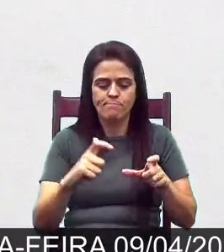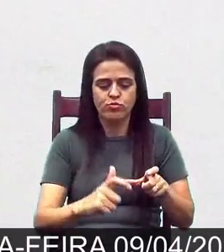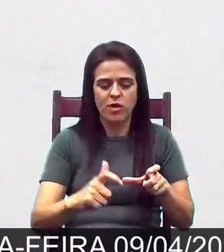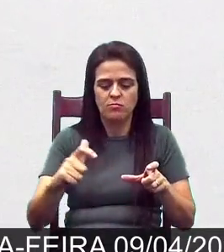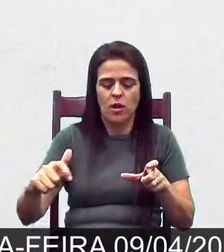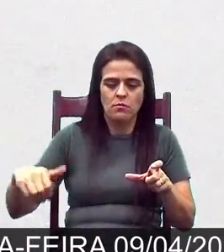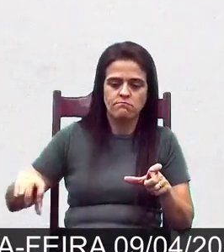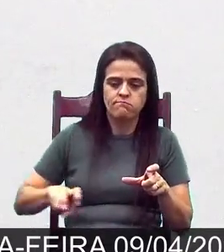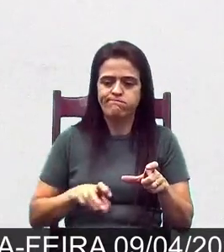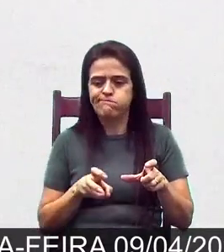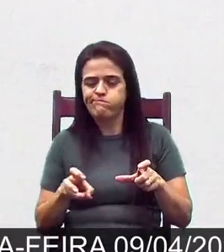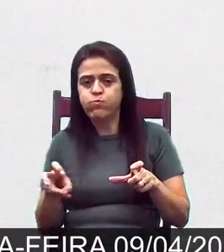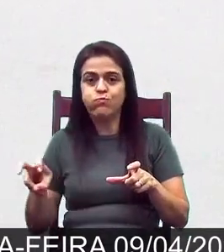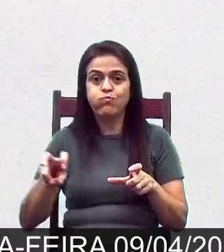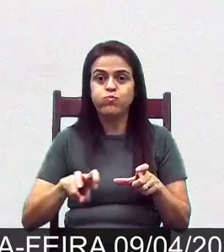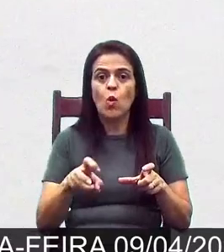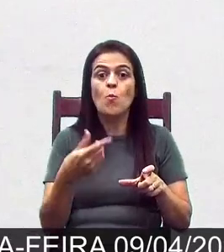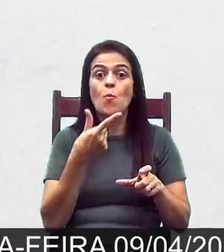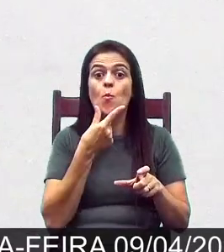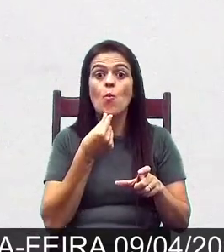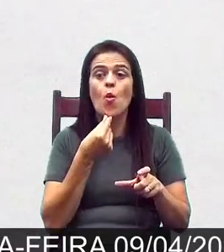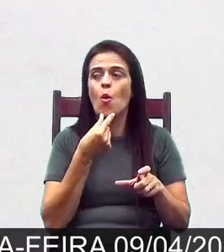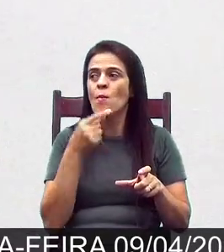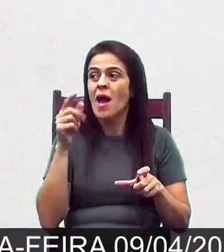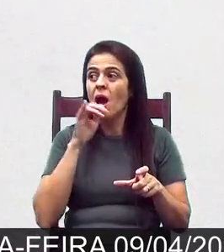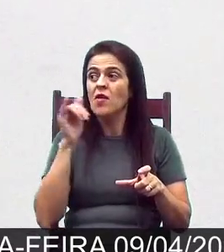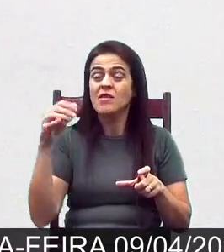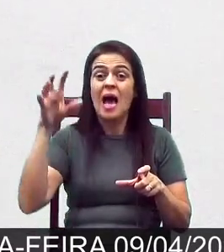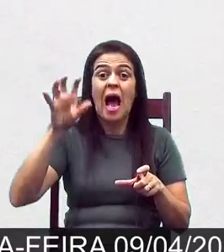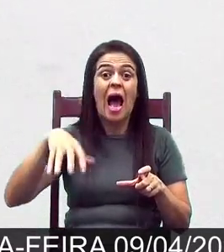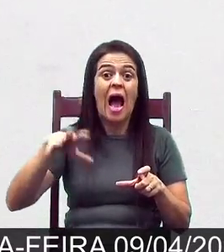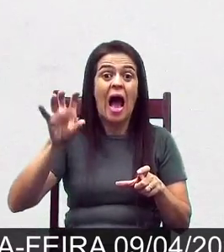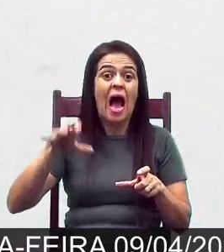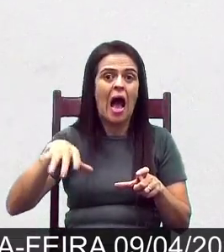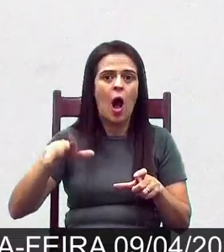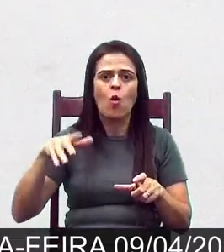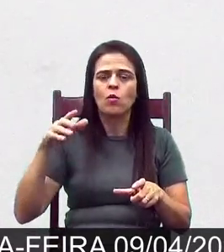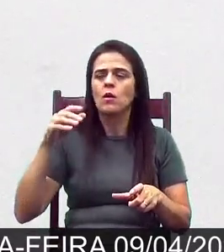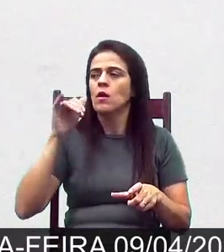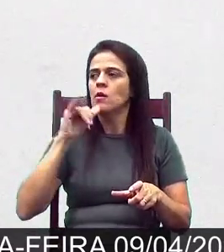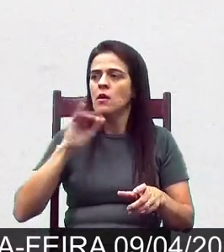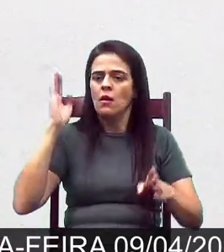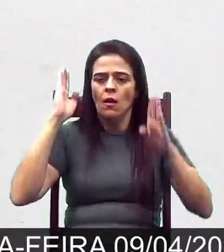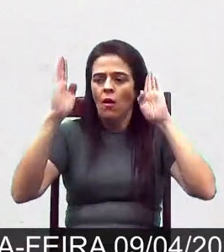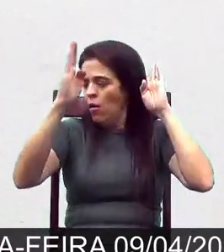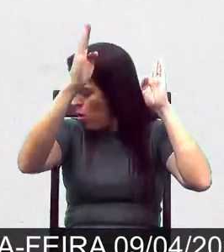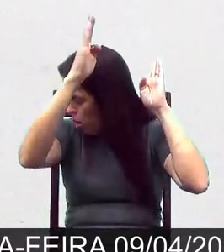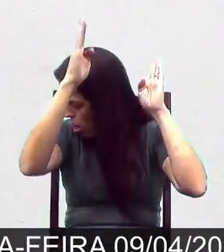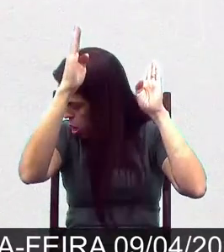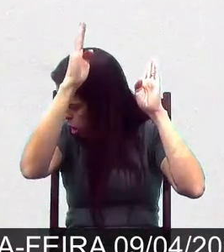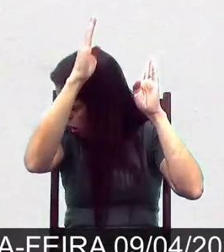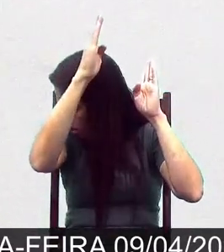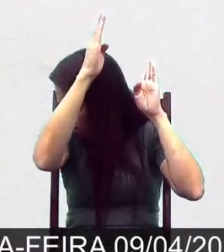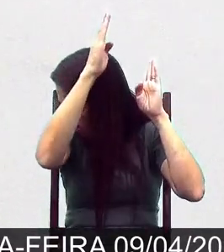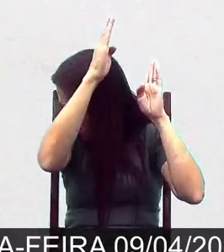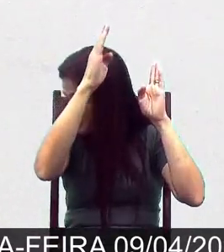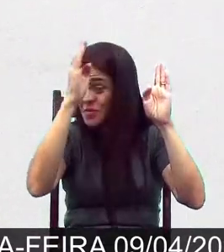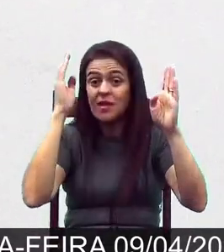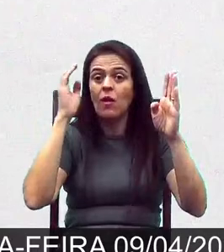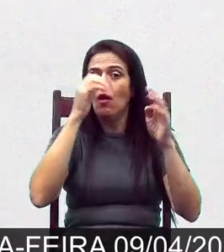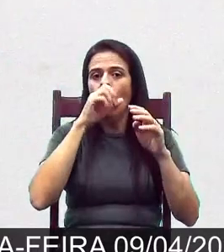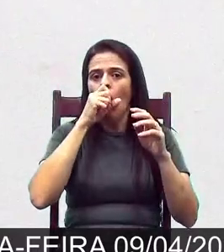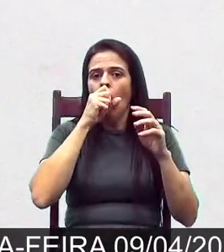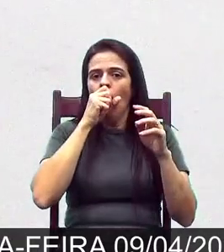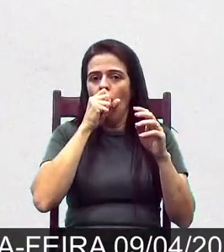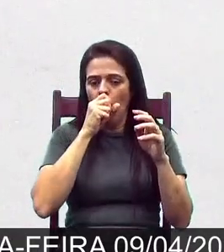e grande quantidade de água que empoça as carretas, caminhões e até mesmo carros de passeios,